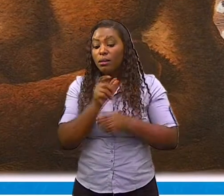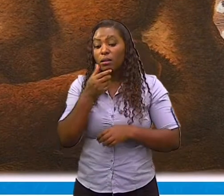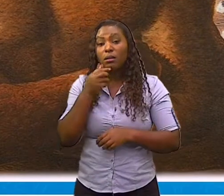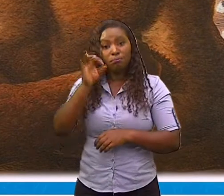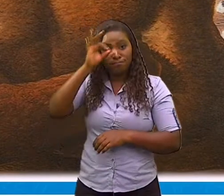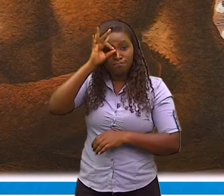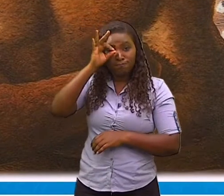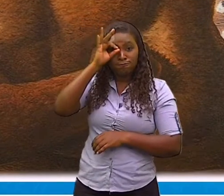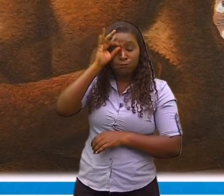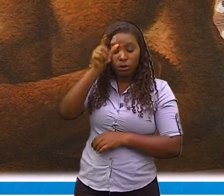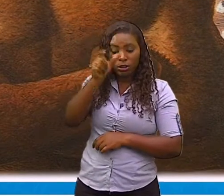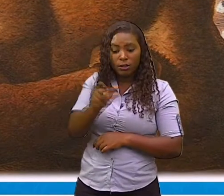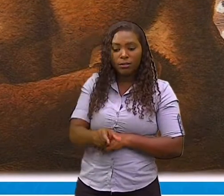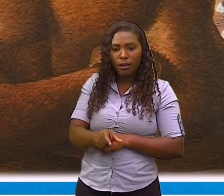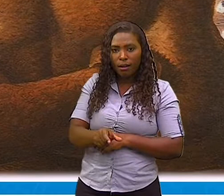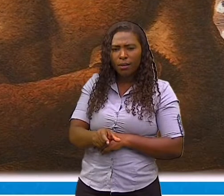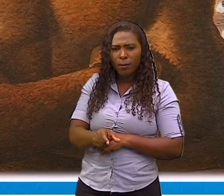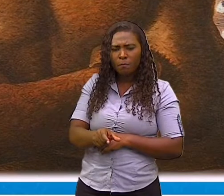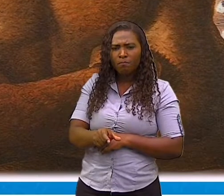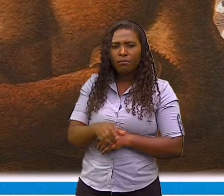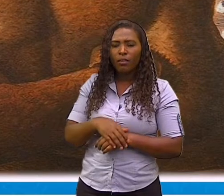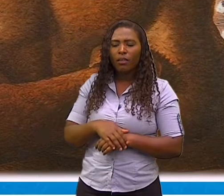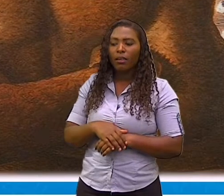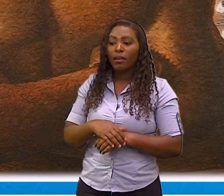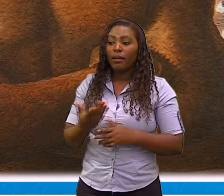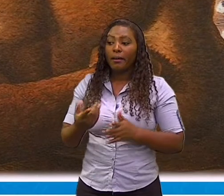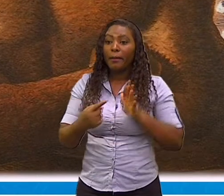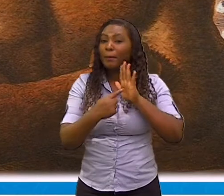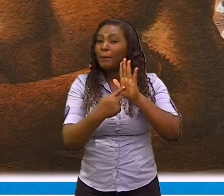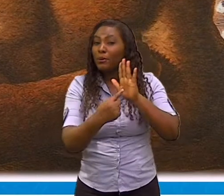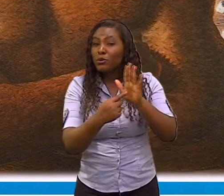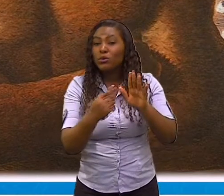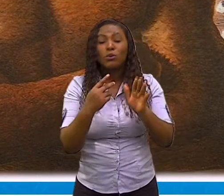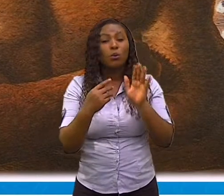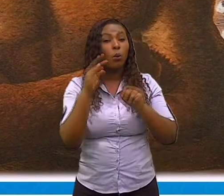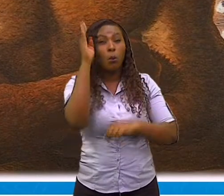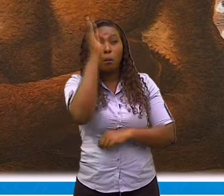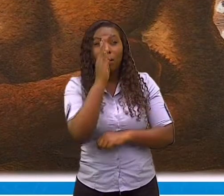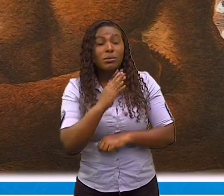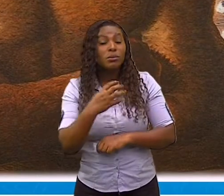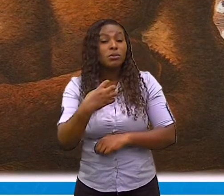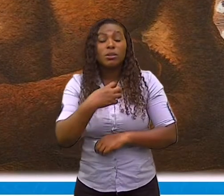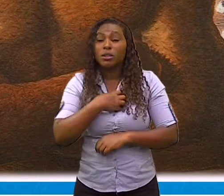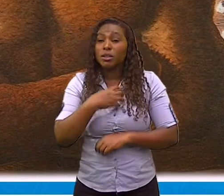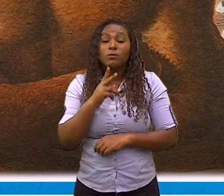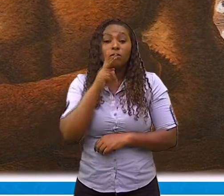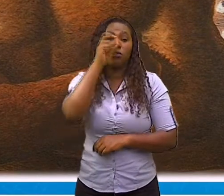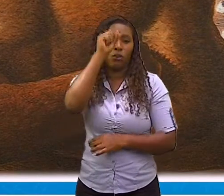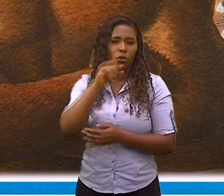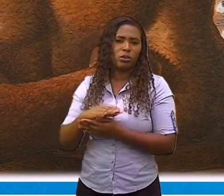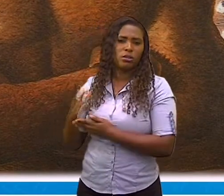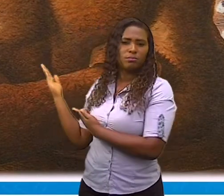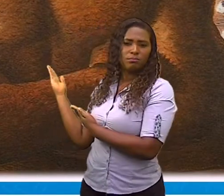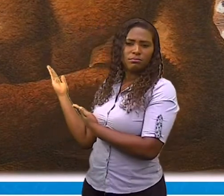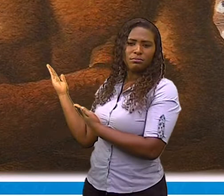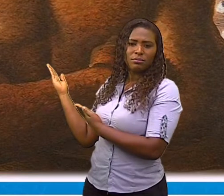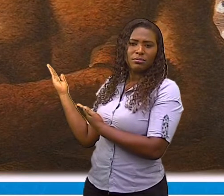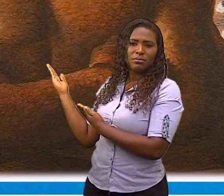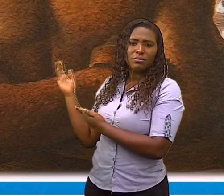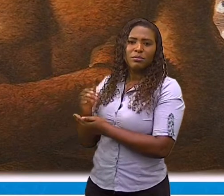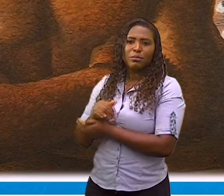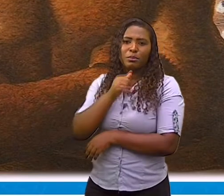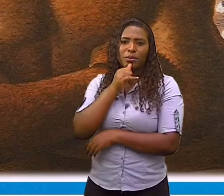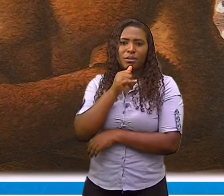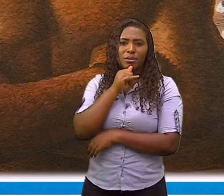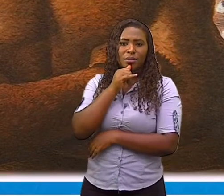via. Nós estamos olhando aqui os quadros atrás que vieram passando, ele lembrando a sua infância na fazenda